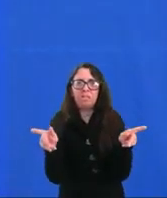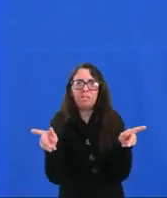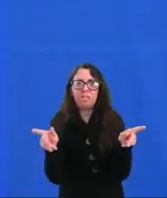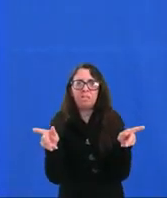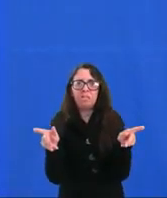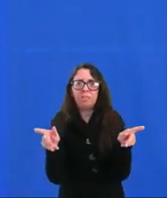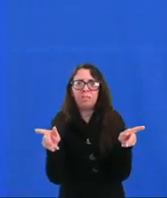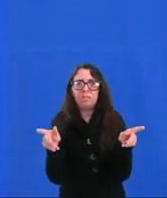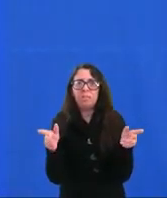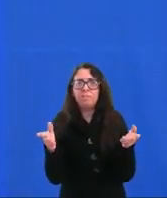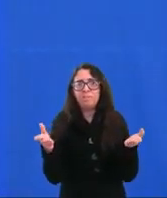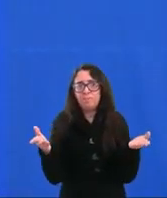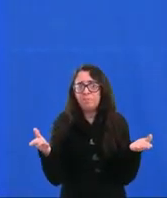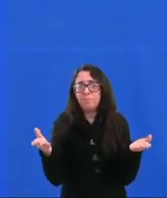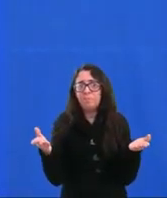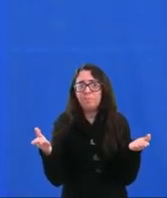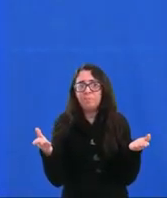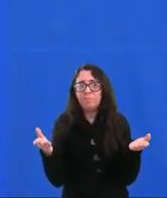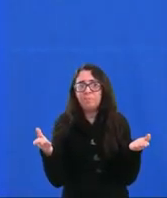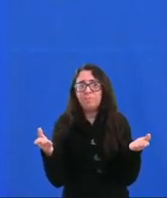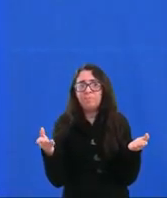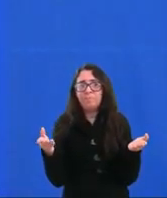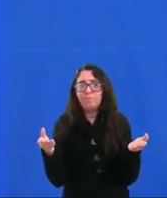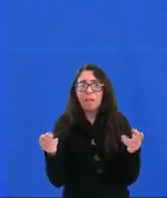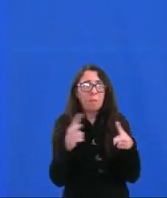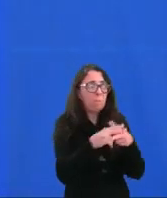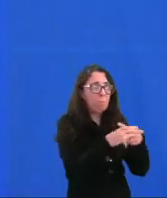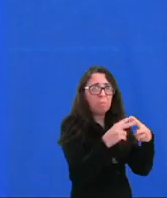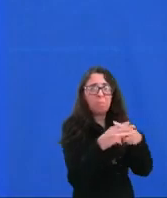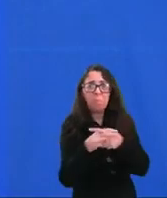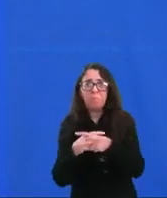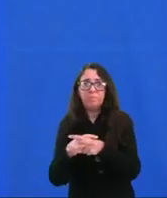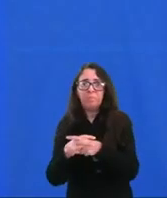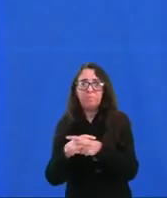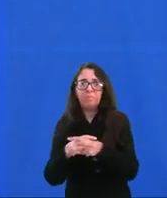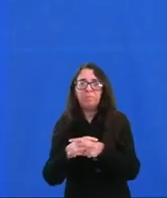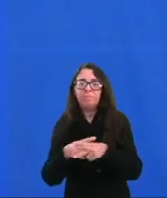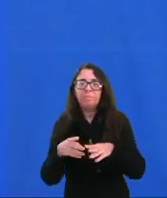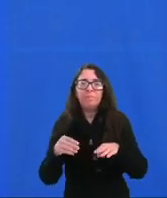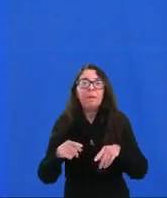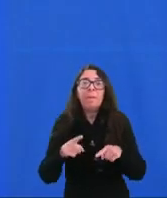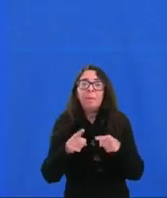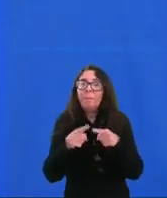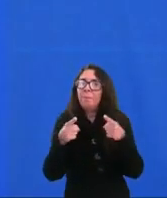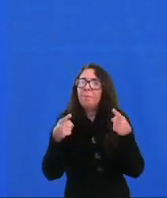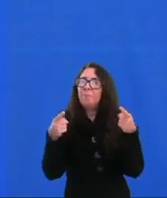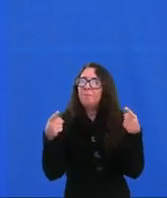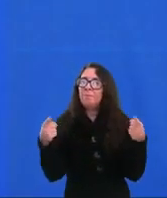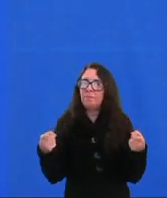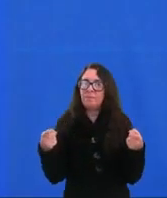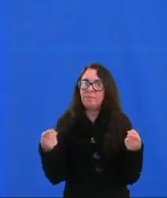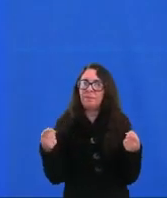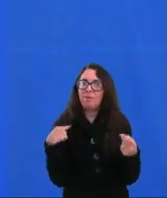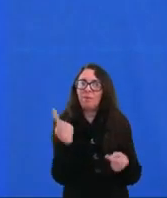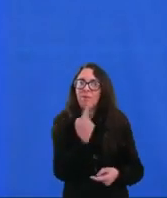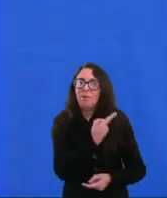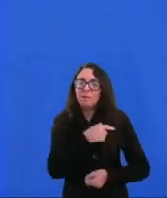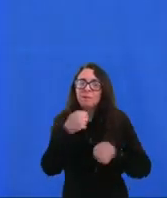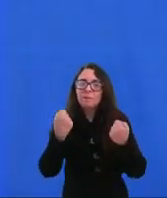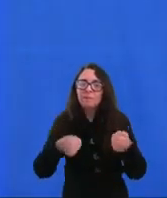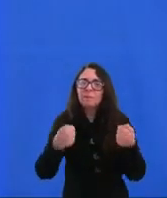pensamento, o mesmo sentimento em Cristo Jesus, como igreja. Gostaria de ler aqui em 1 Coríntios 12,